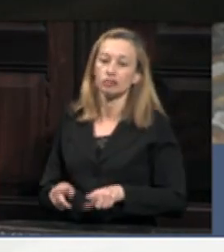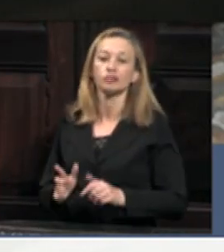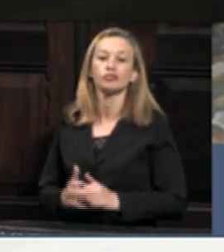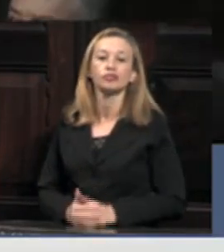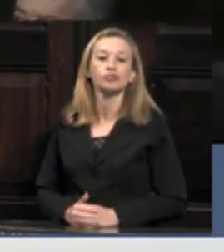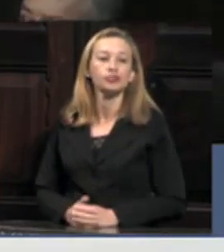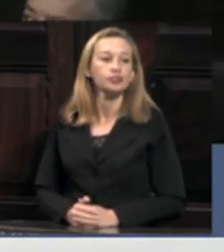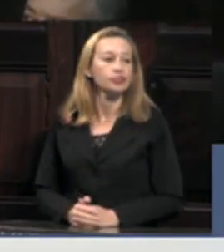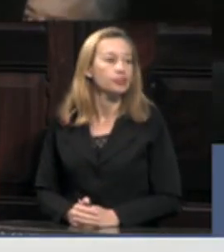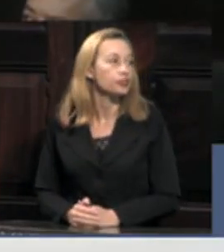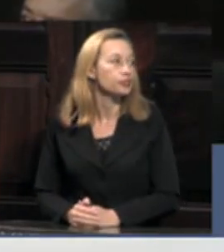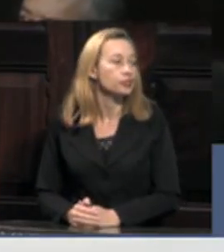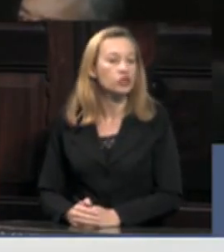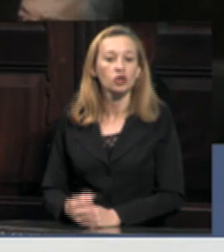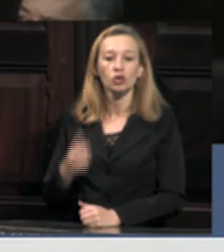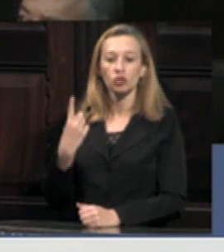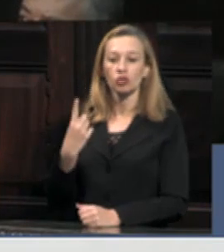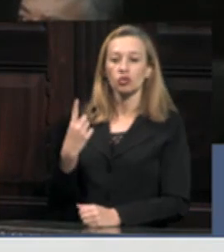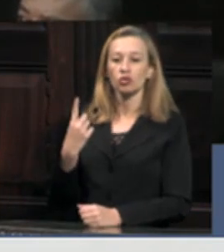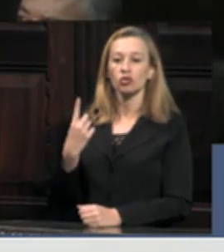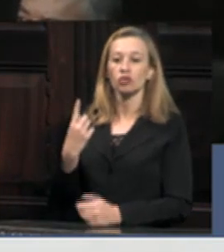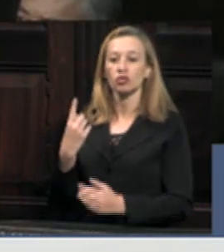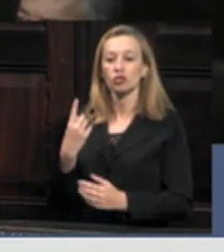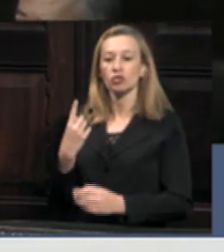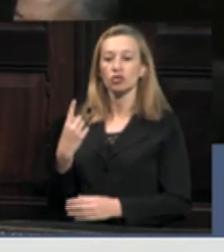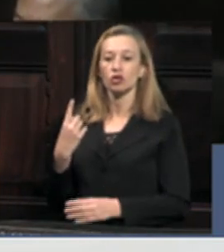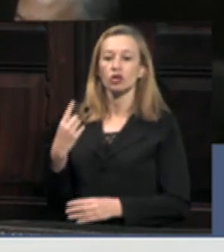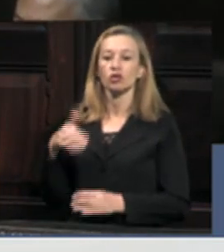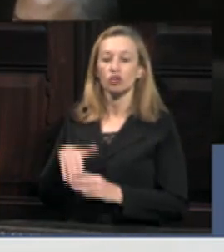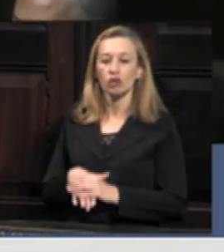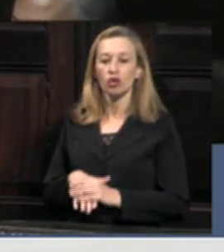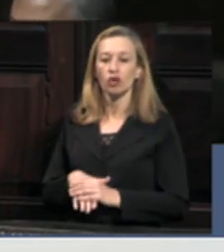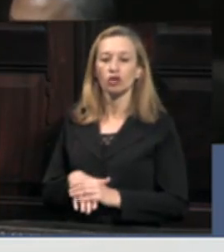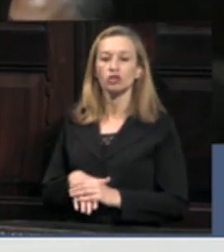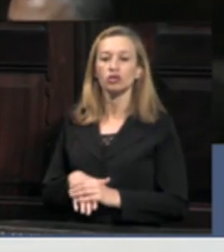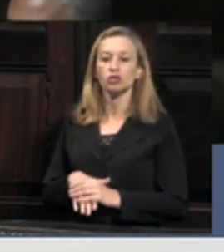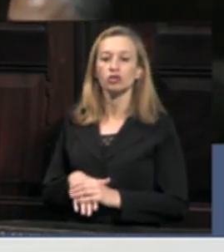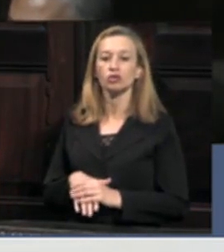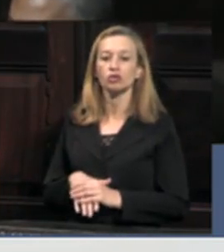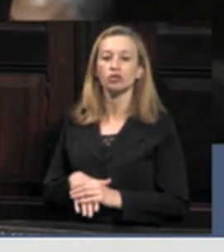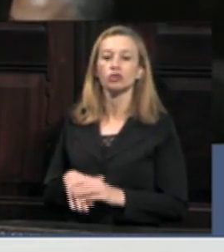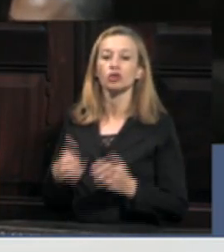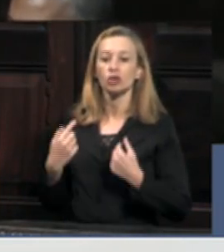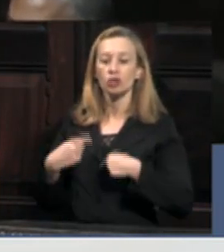Muito obrigado. Com voto contrário também da deputada enfermeira Rejane, deputado Eliomar Coelho,